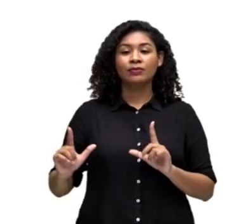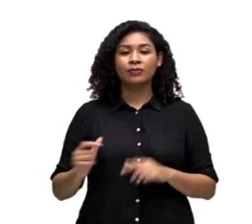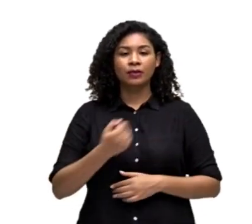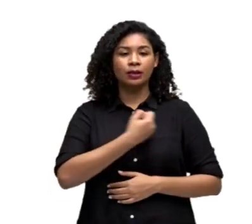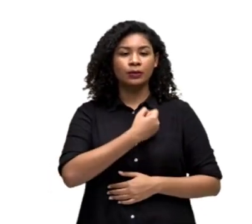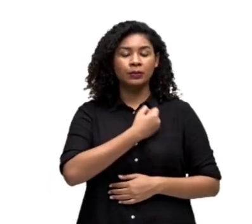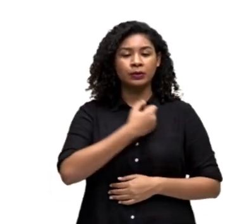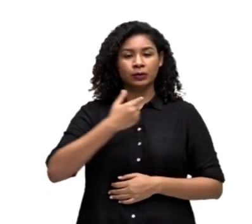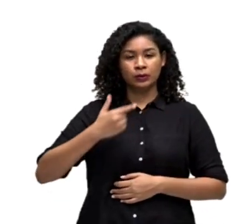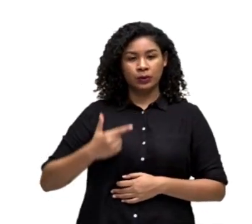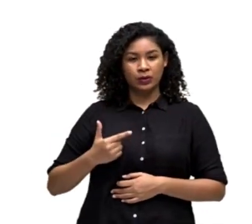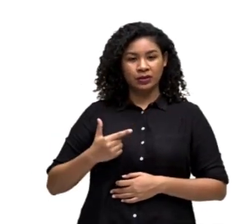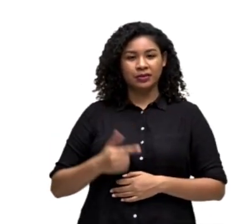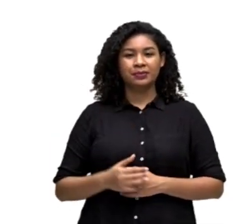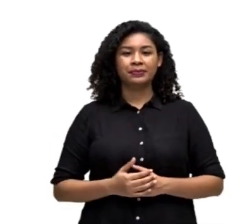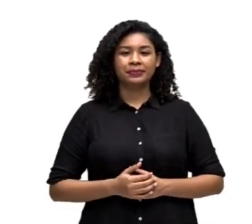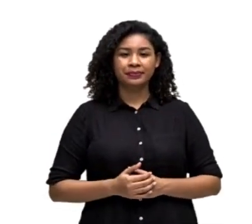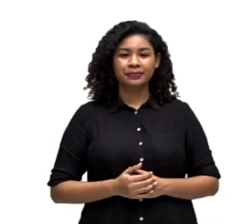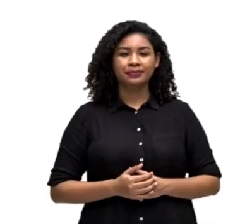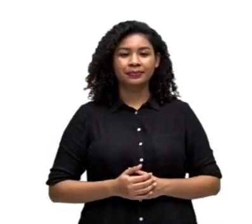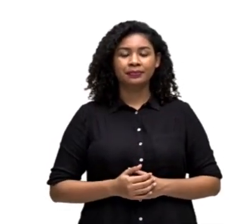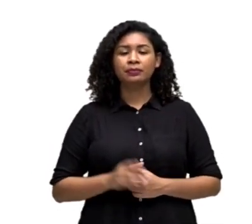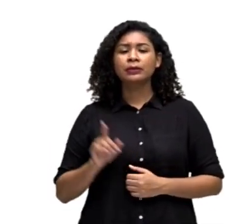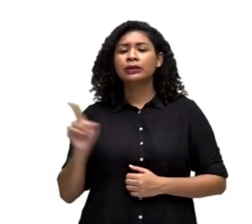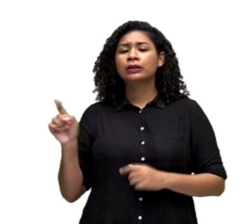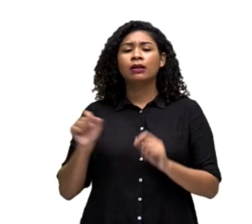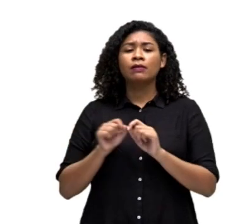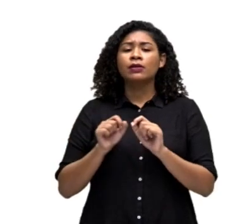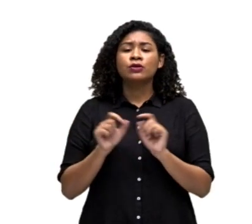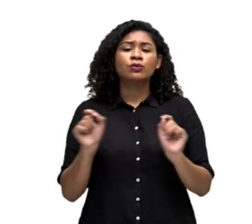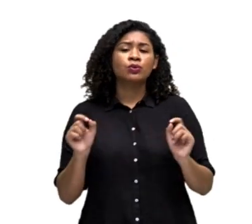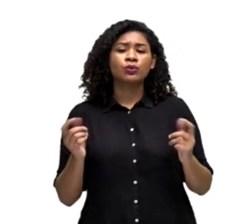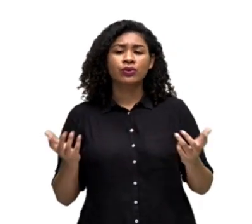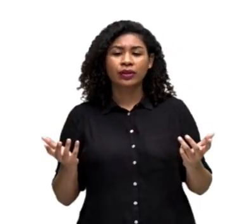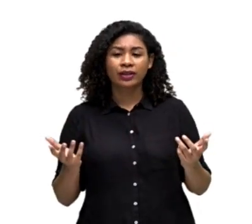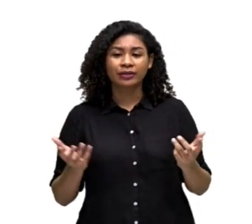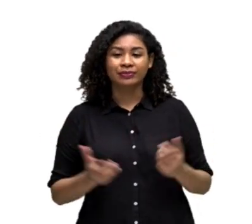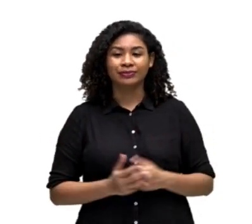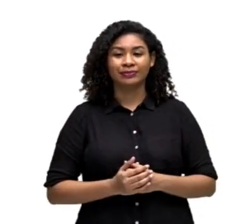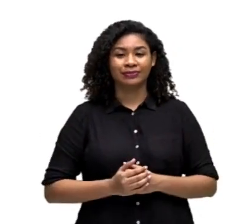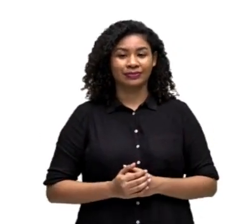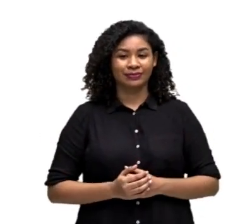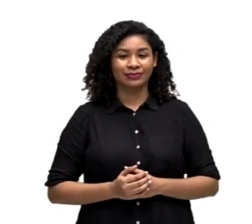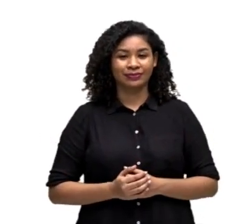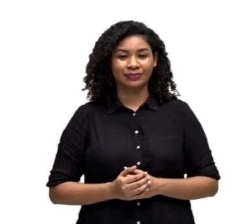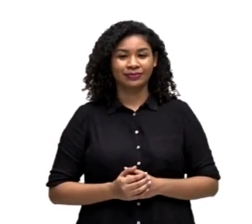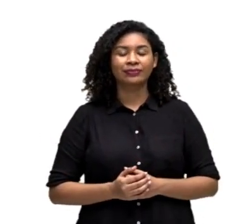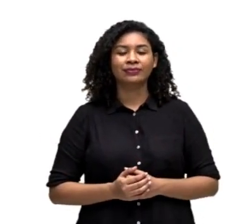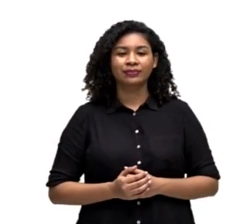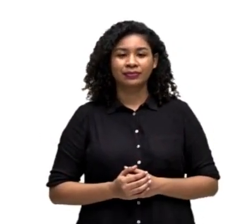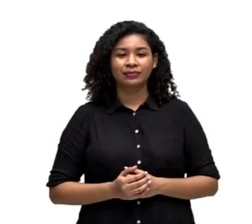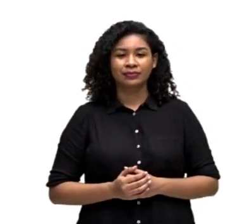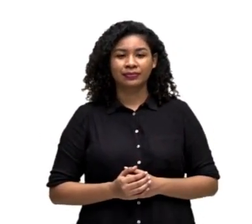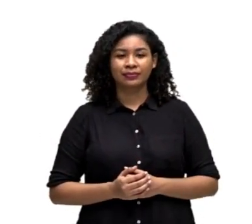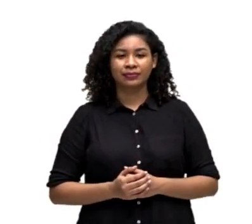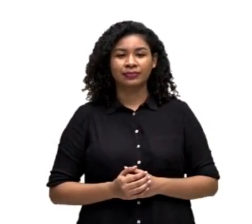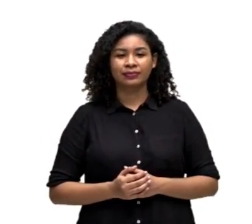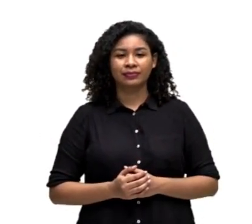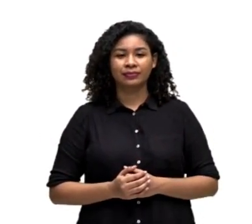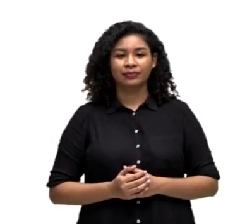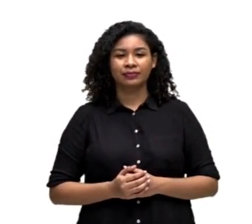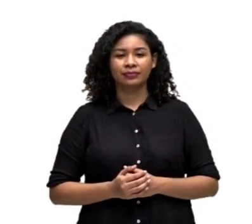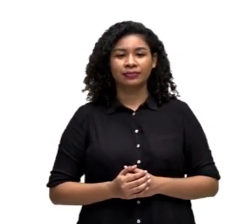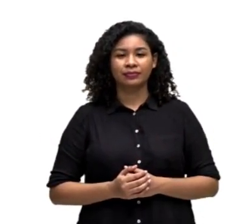A questão de número 2 pede agora o seguinte. Escreva o número decimal correspondente